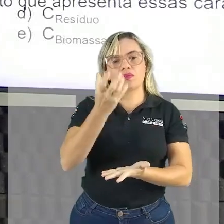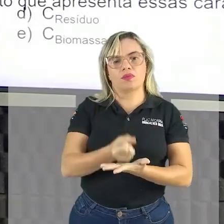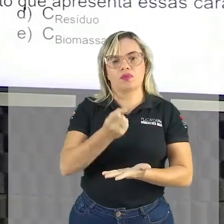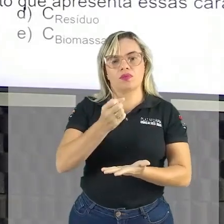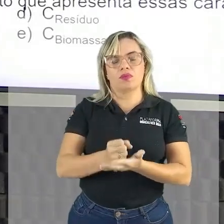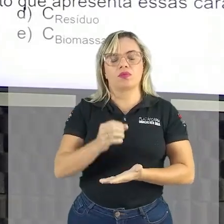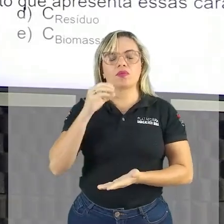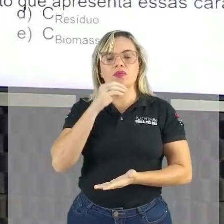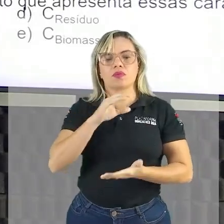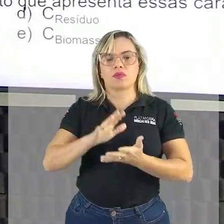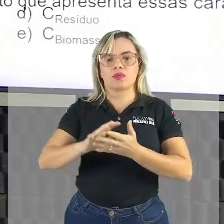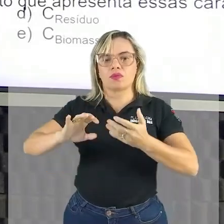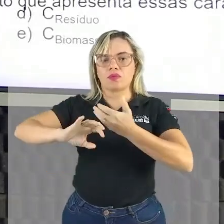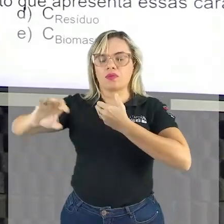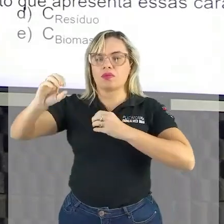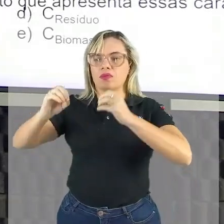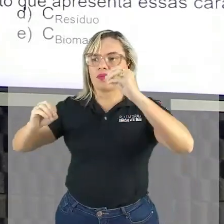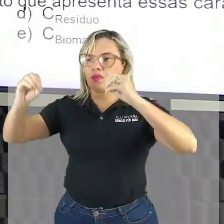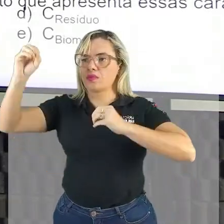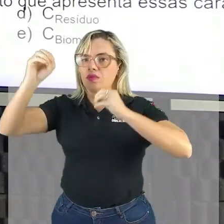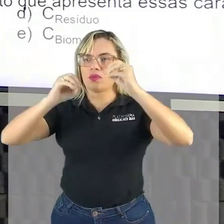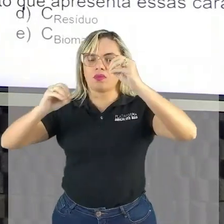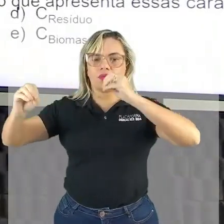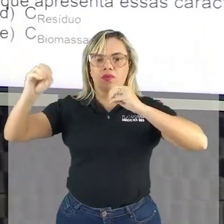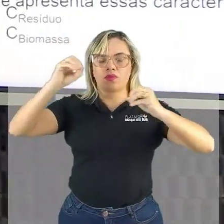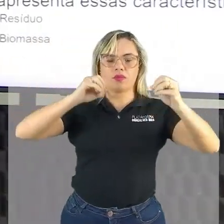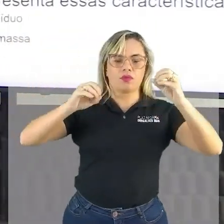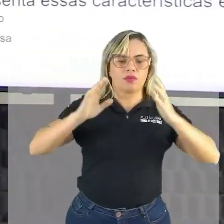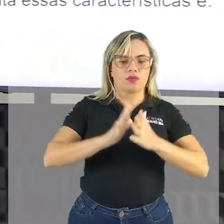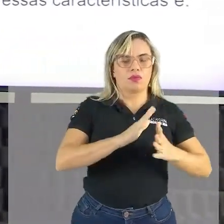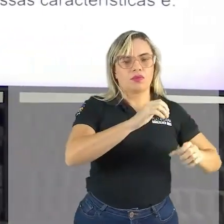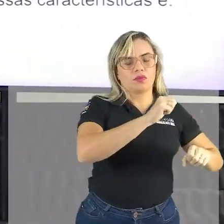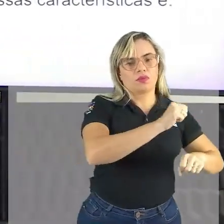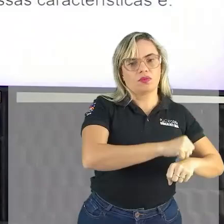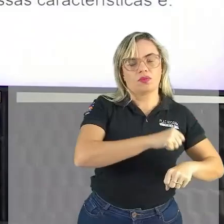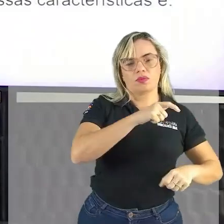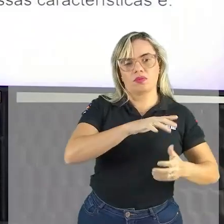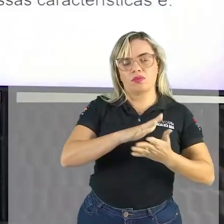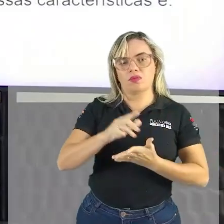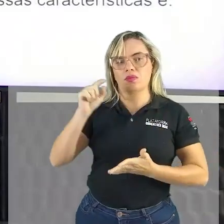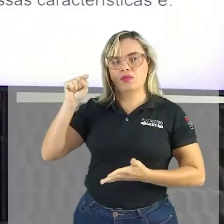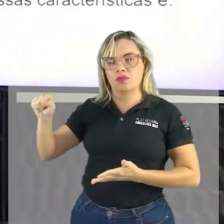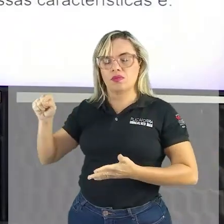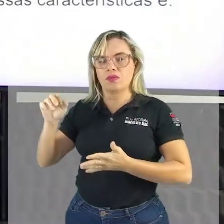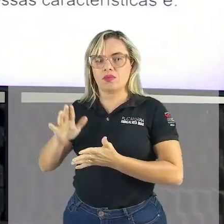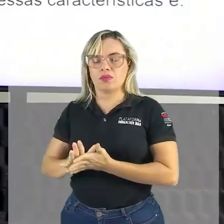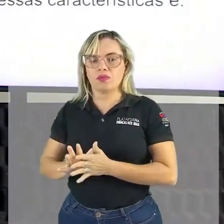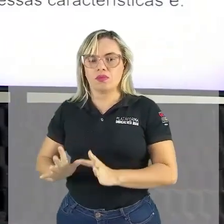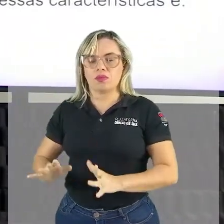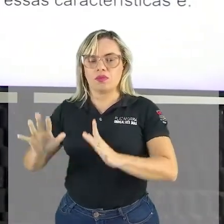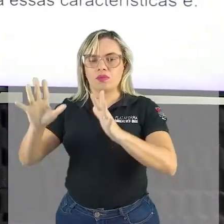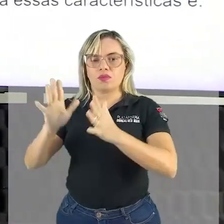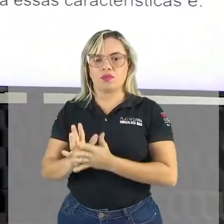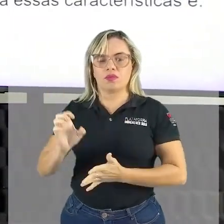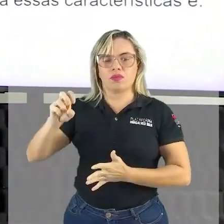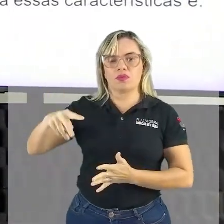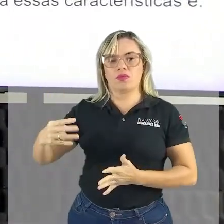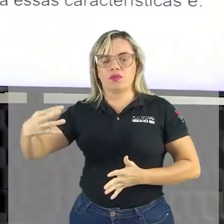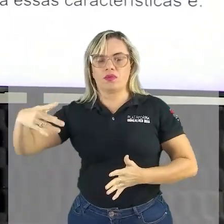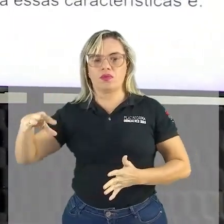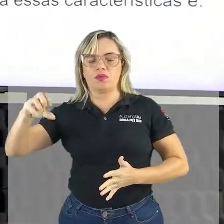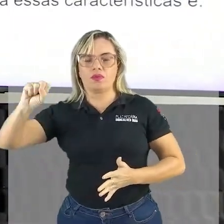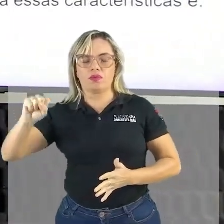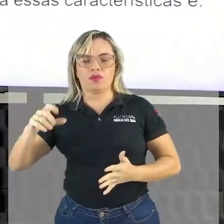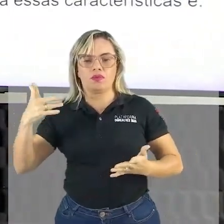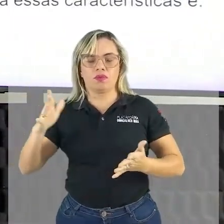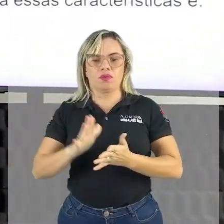livres. Então são processos, quando eu vou do sólido até o gasoso, é um processo endotérmico, que eu preciso absorver no calor para quebrar essas